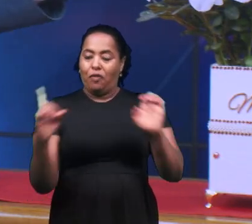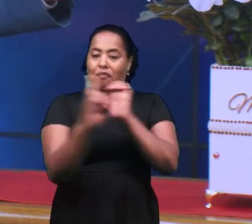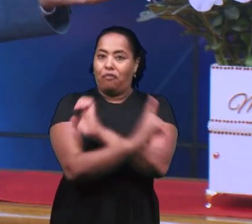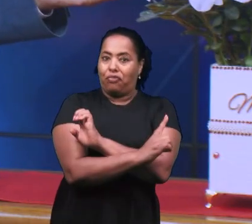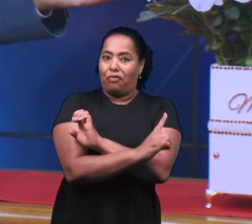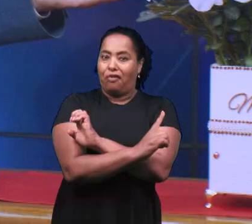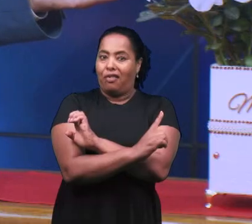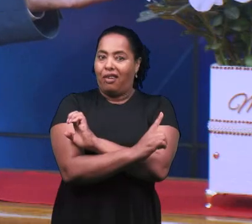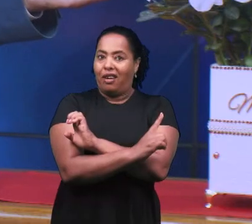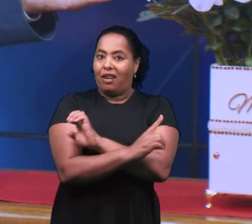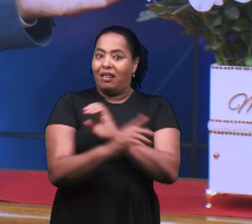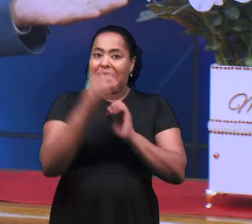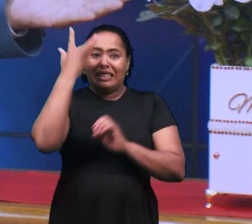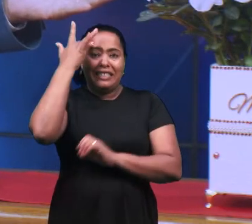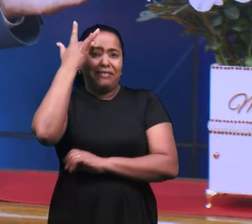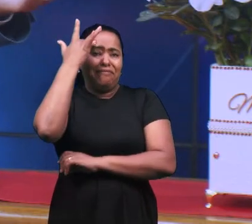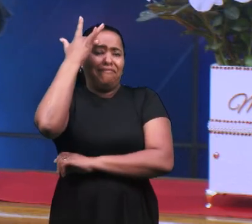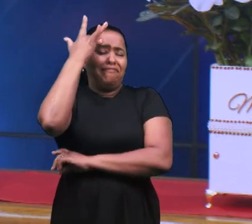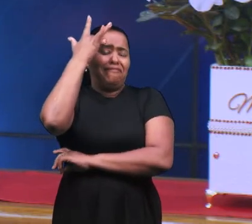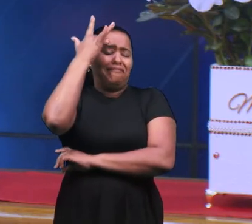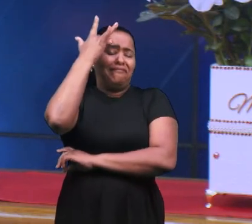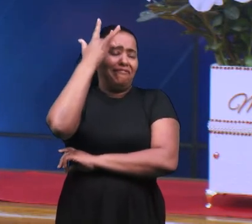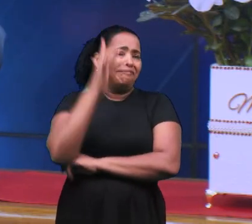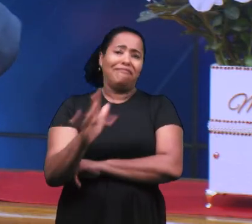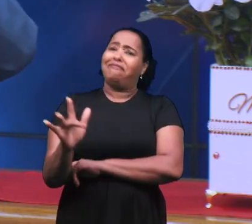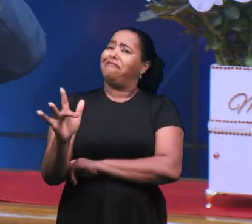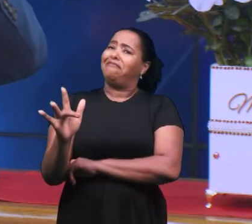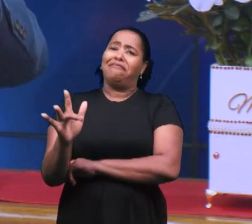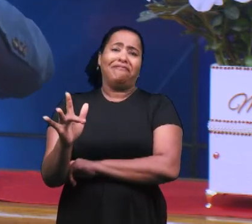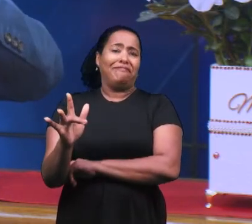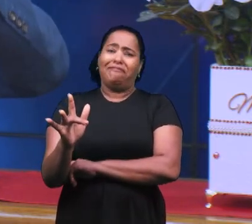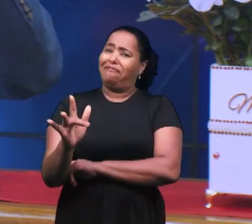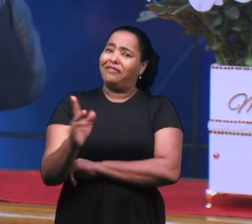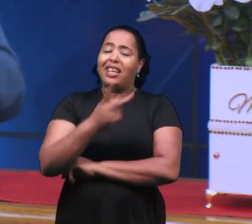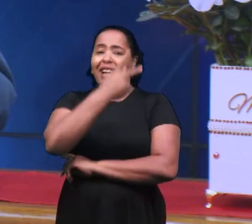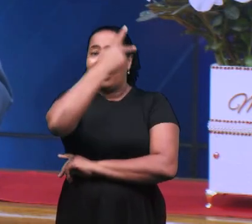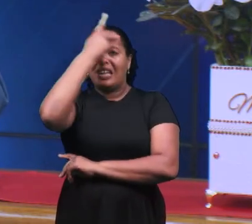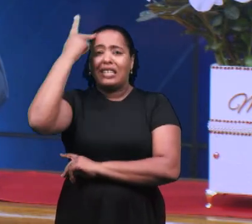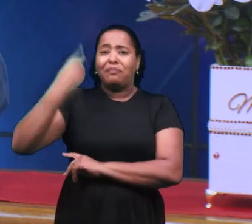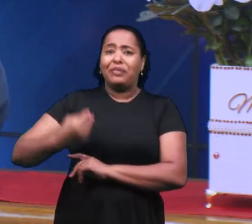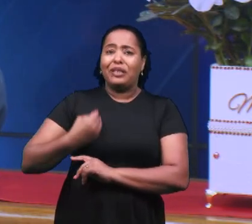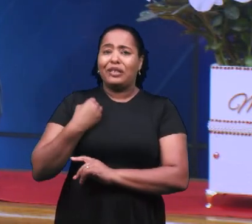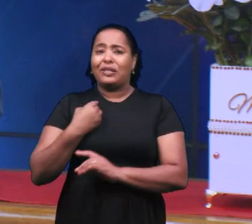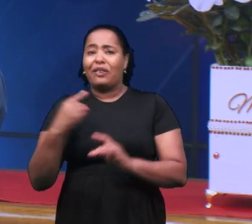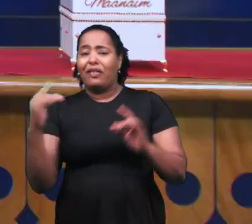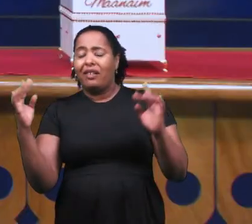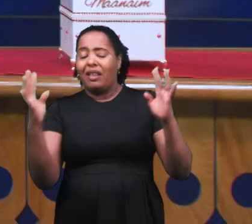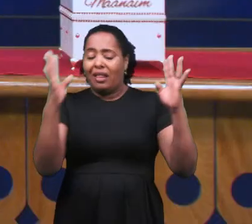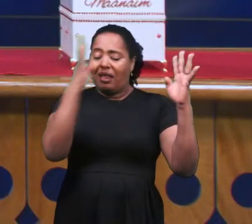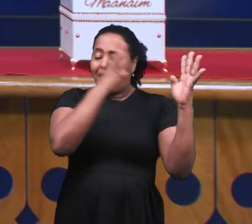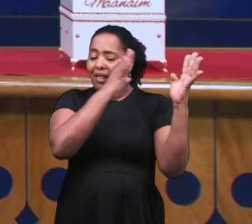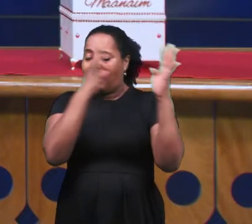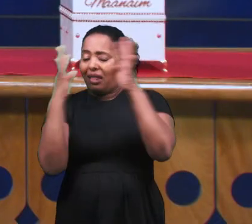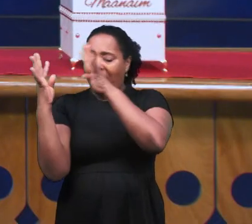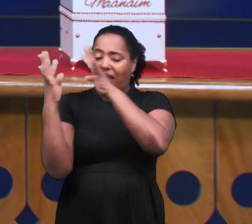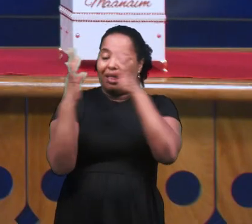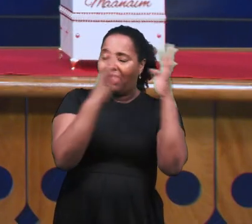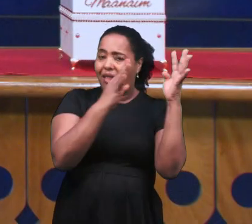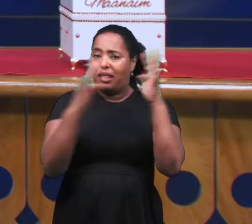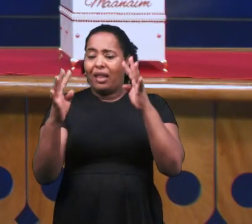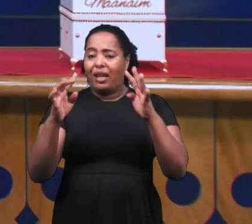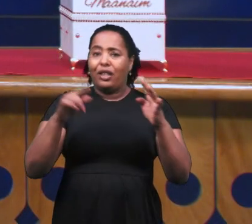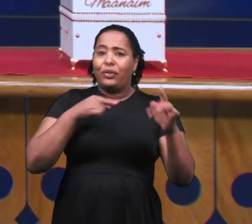você não sabe o que é isso. As pessoas vivem nesse burburinho, né? E